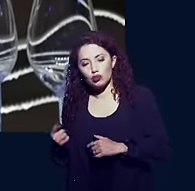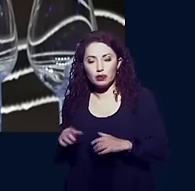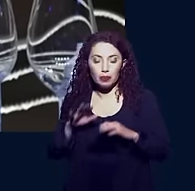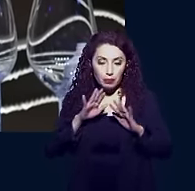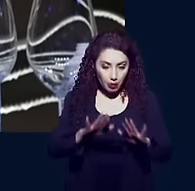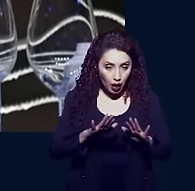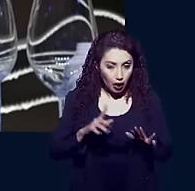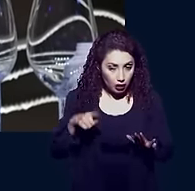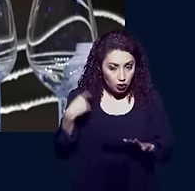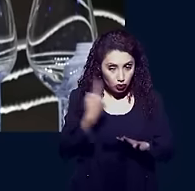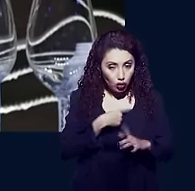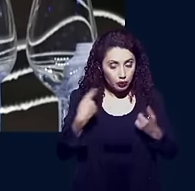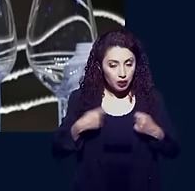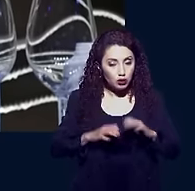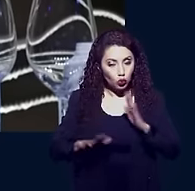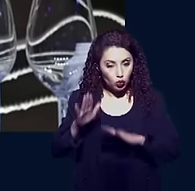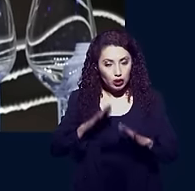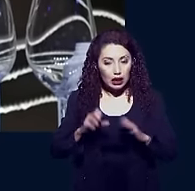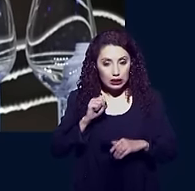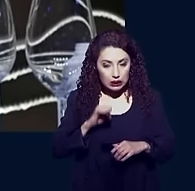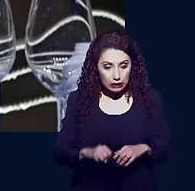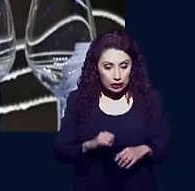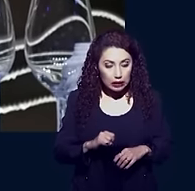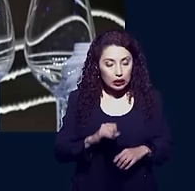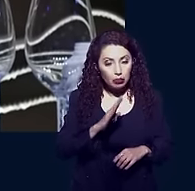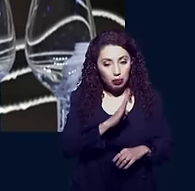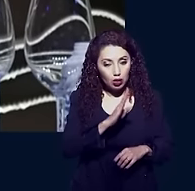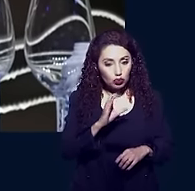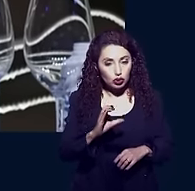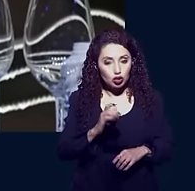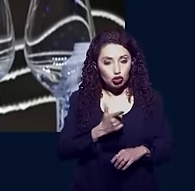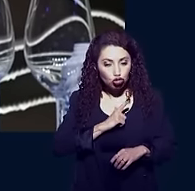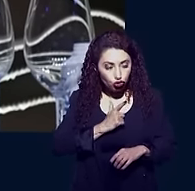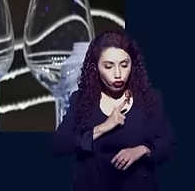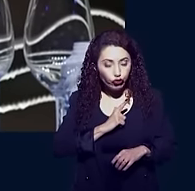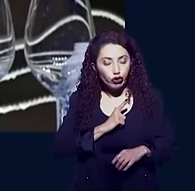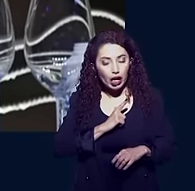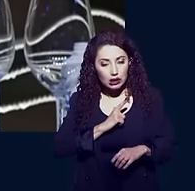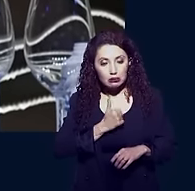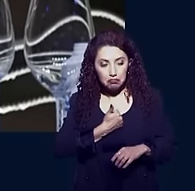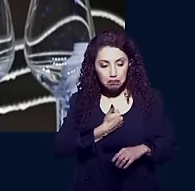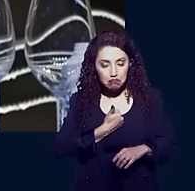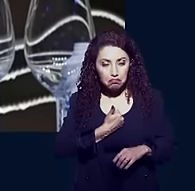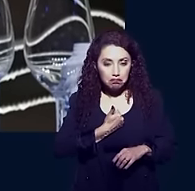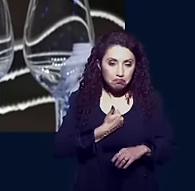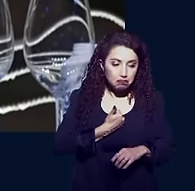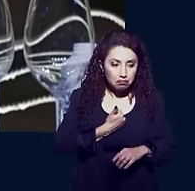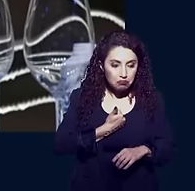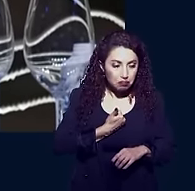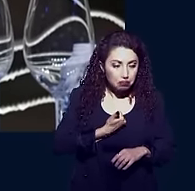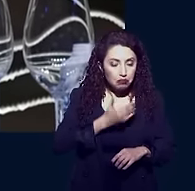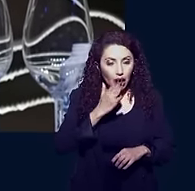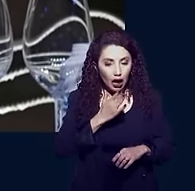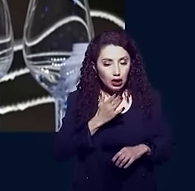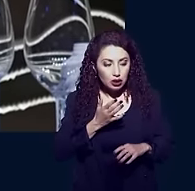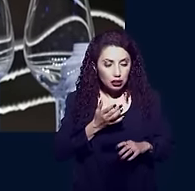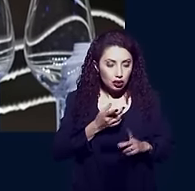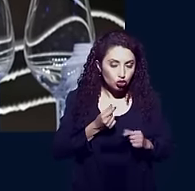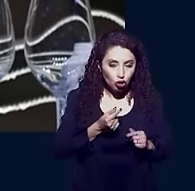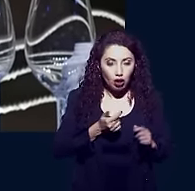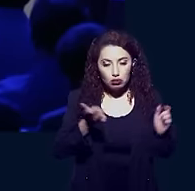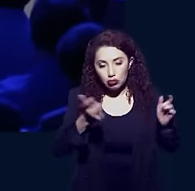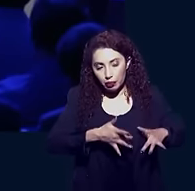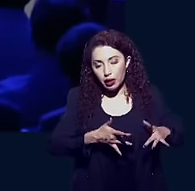requer uma certa cautela se o Banco Central tivesse muita gordura eh Talvez ele pudesse se arriscar um pouco é que não tem tanta gordura assim para correr esse tipo de